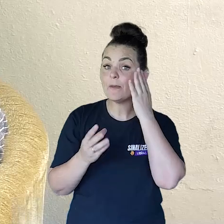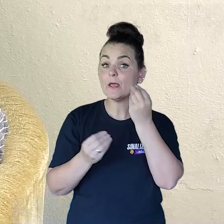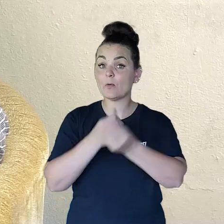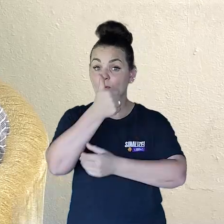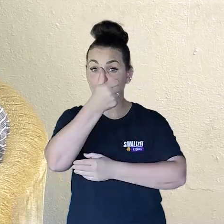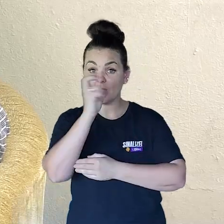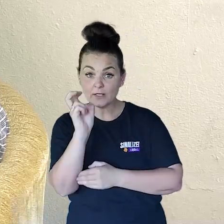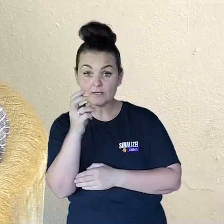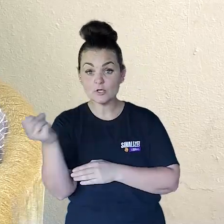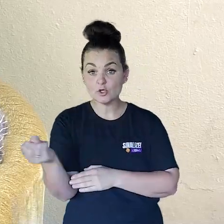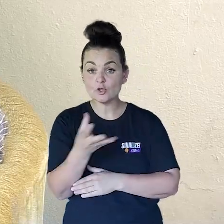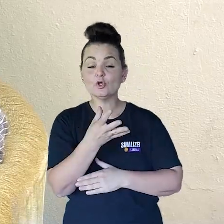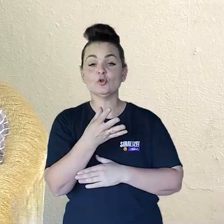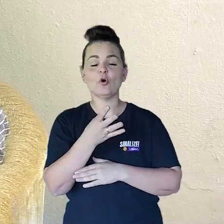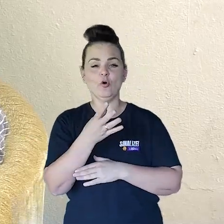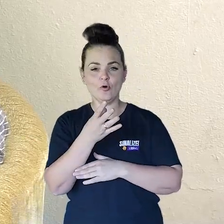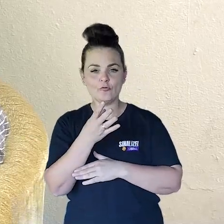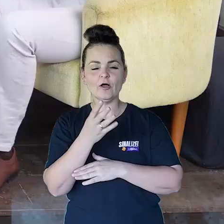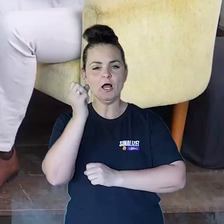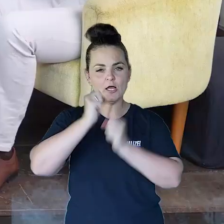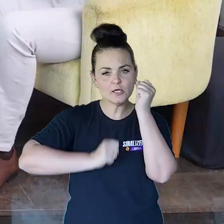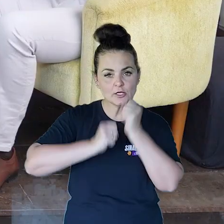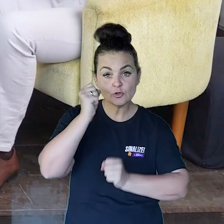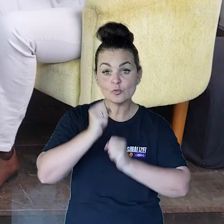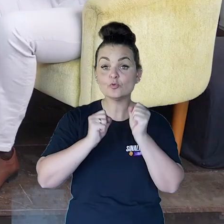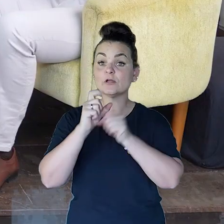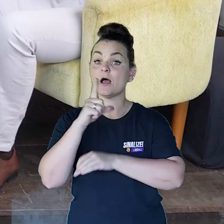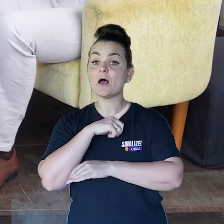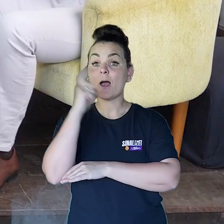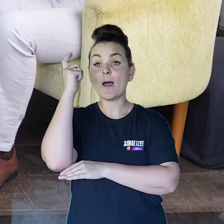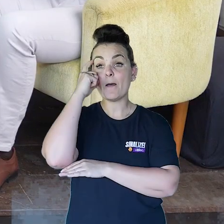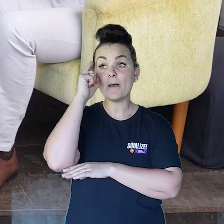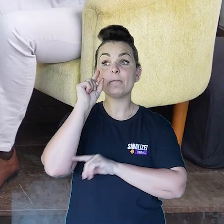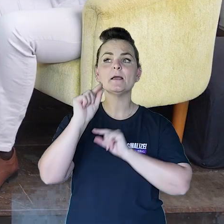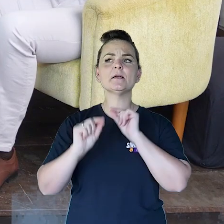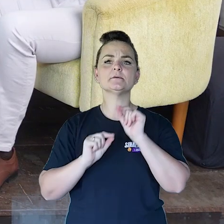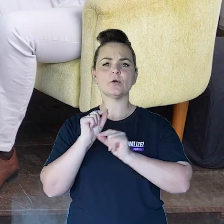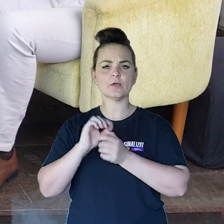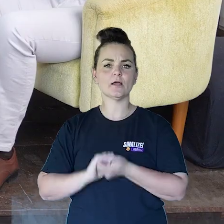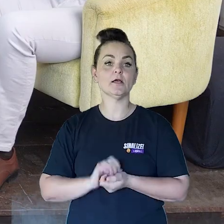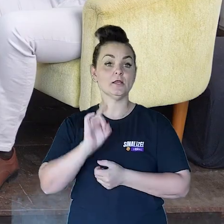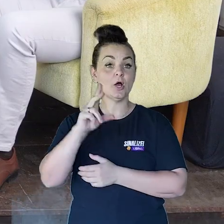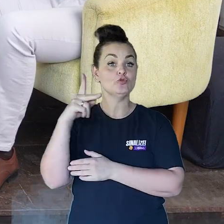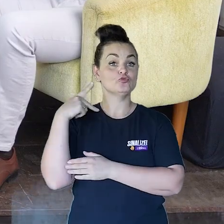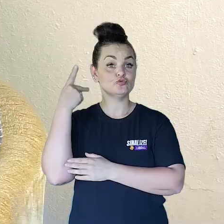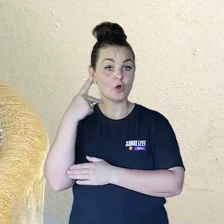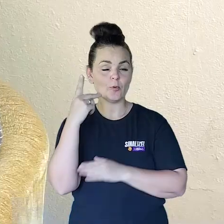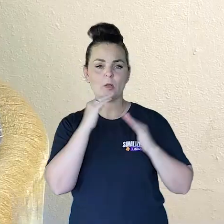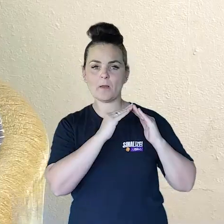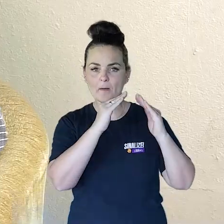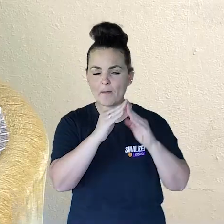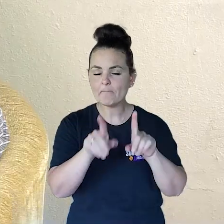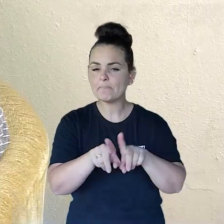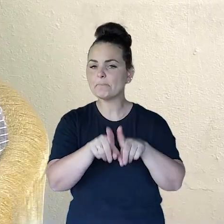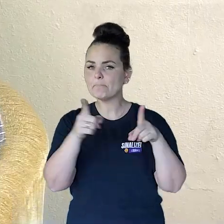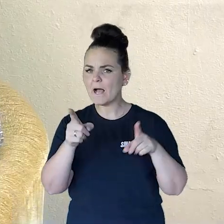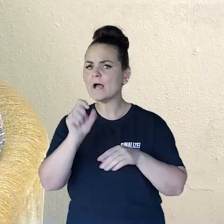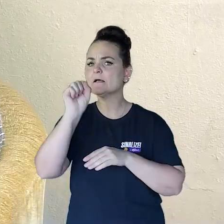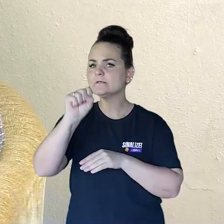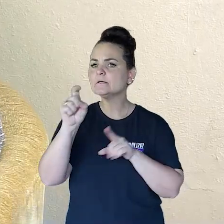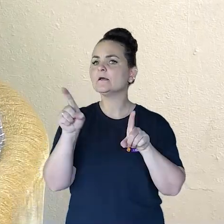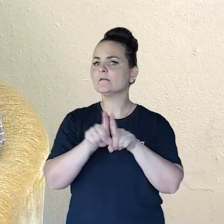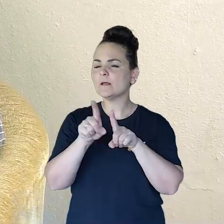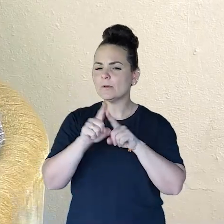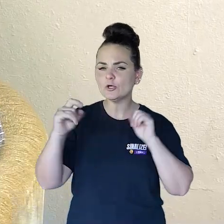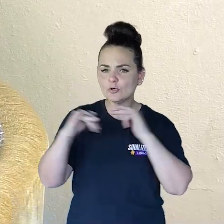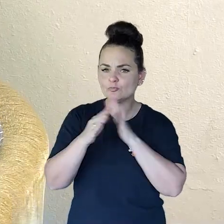de 300 novas indústrias no nosso município, nós temos que pensar não somente política habitacional, não somente política